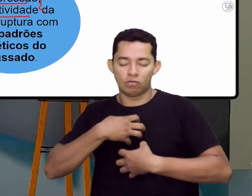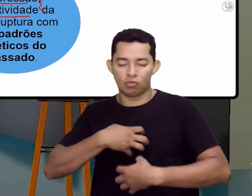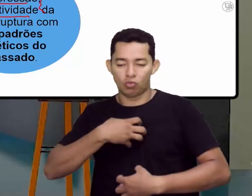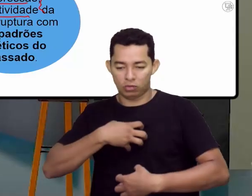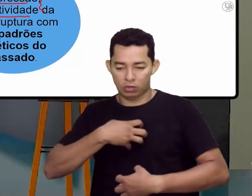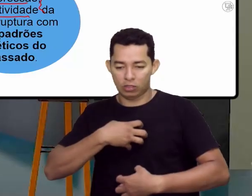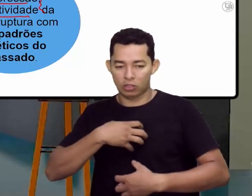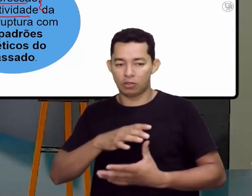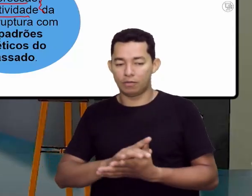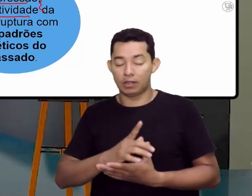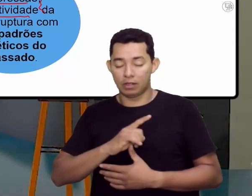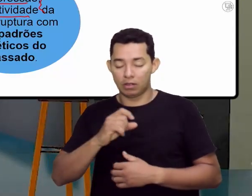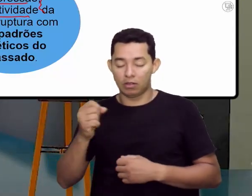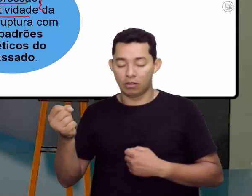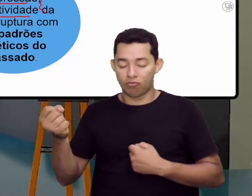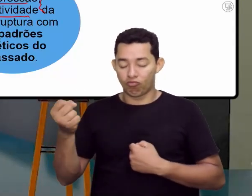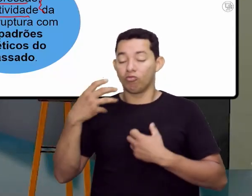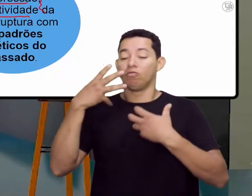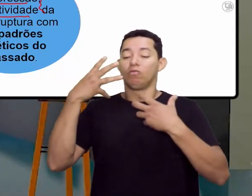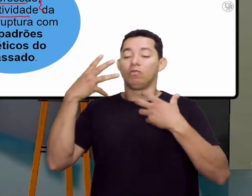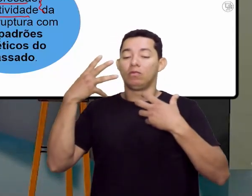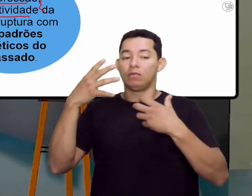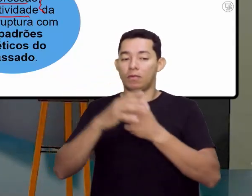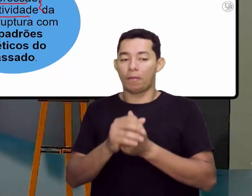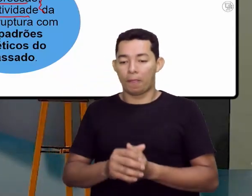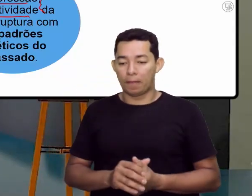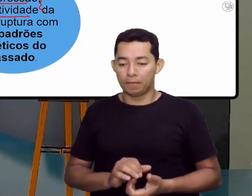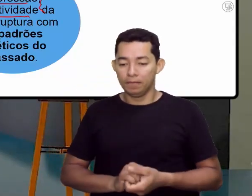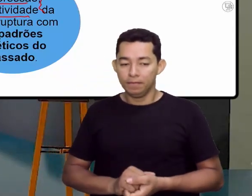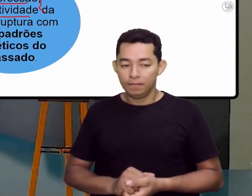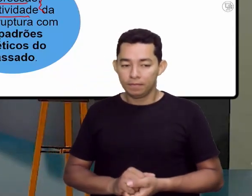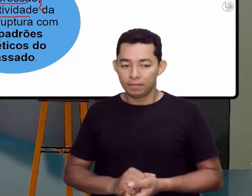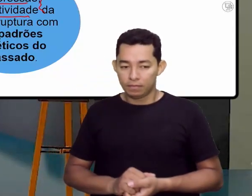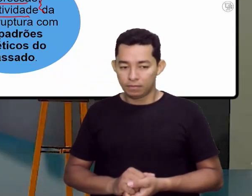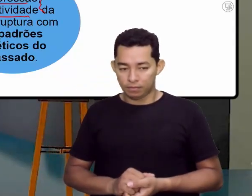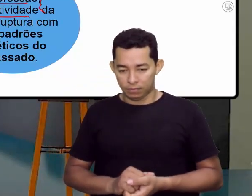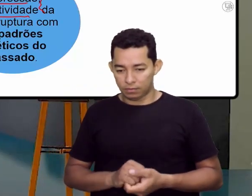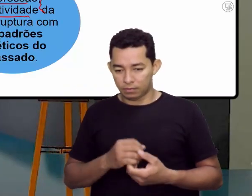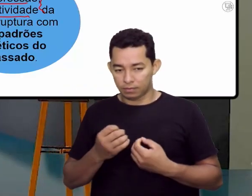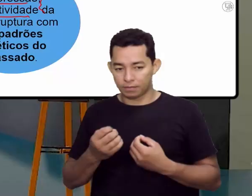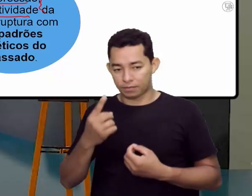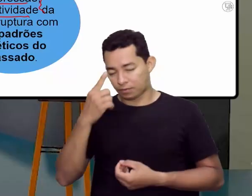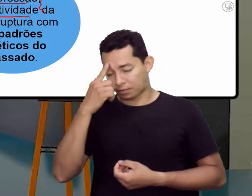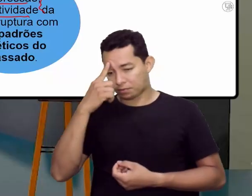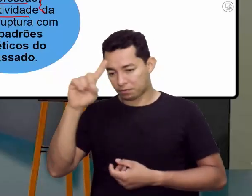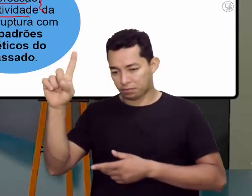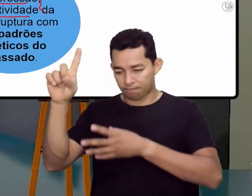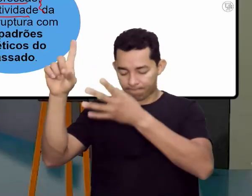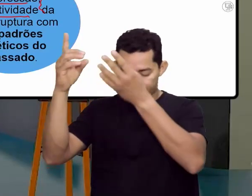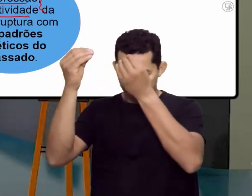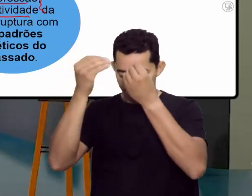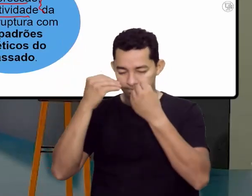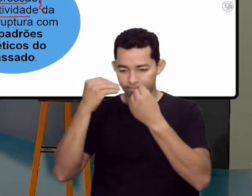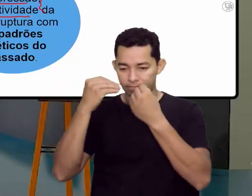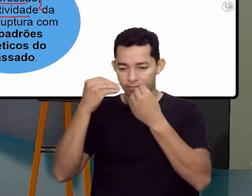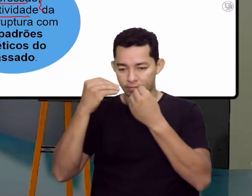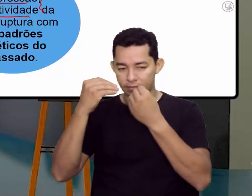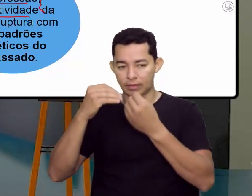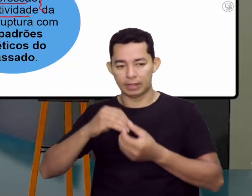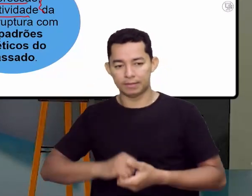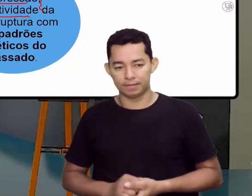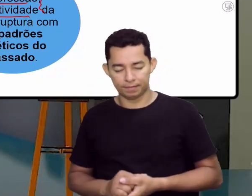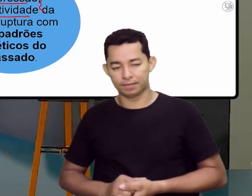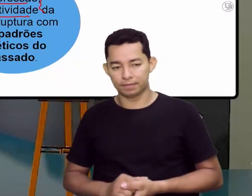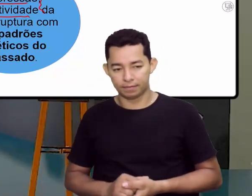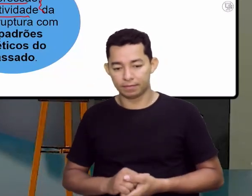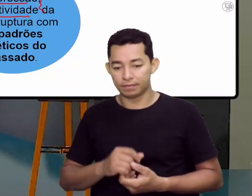inspiração, o insight, como se fala atualmente, né? Mais comum de se dizer, o insight, ele tem aquela ideia,